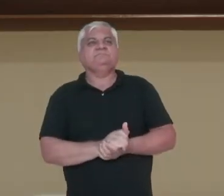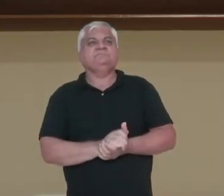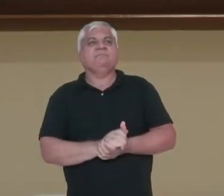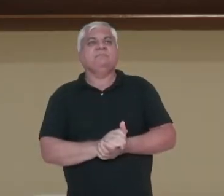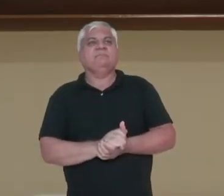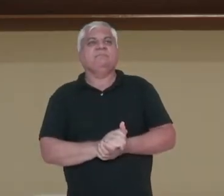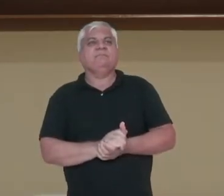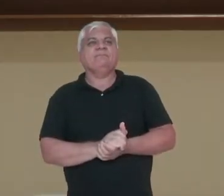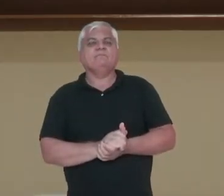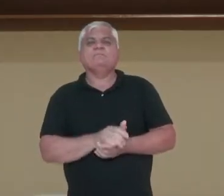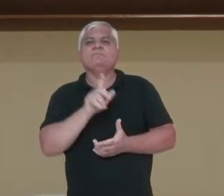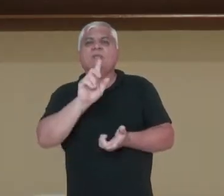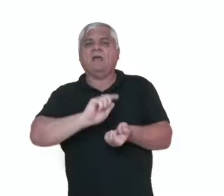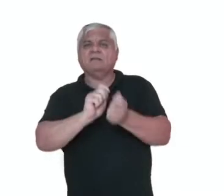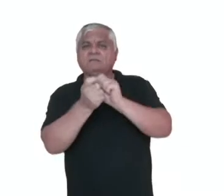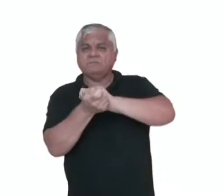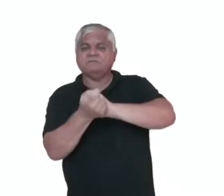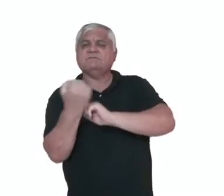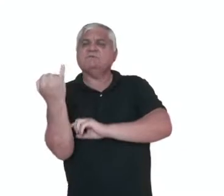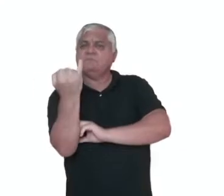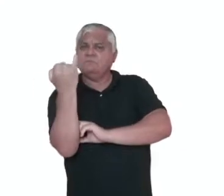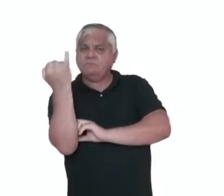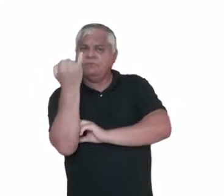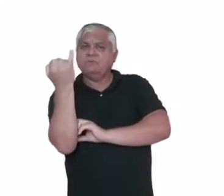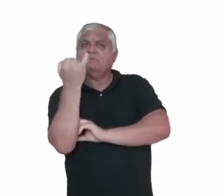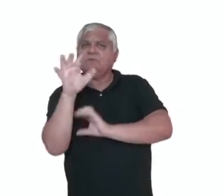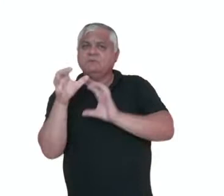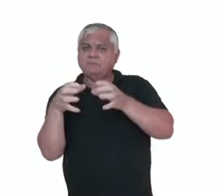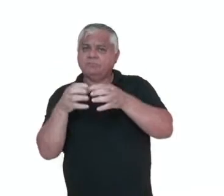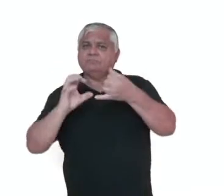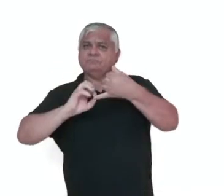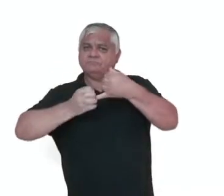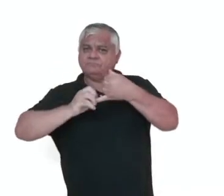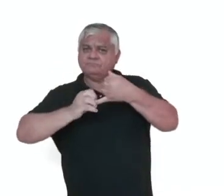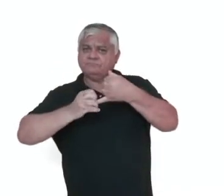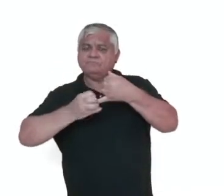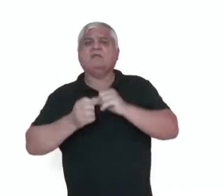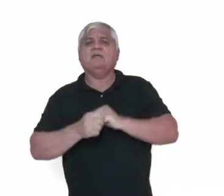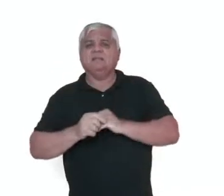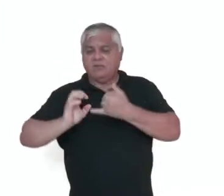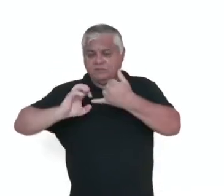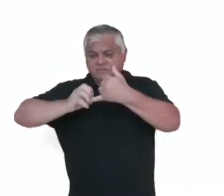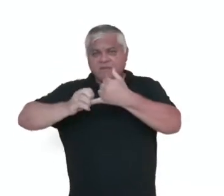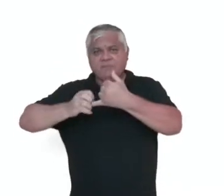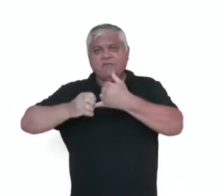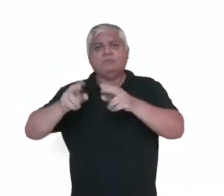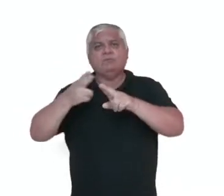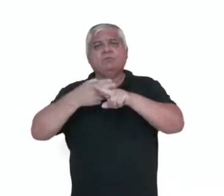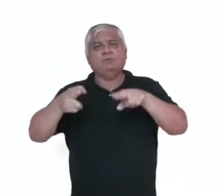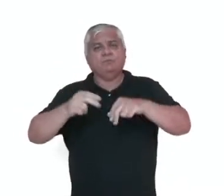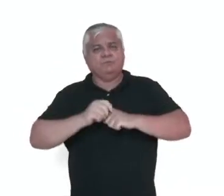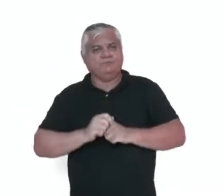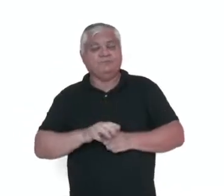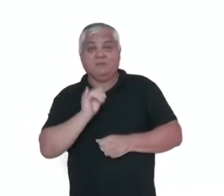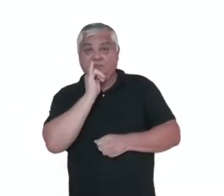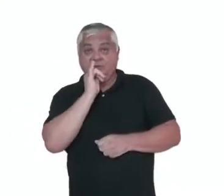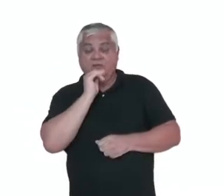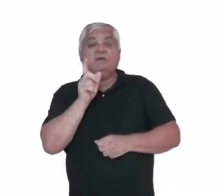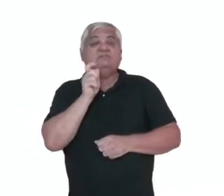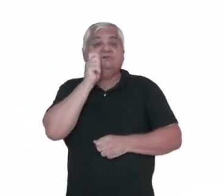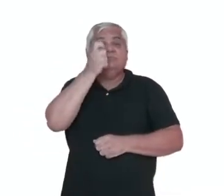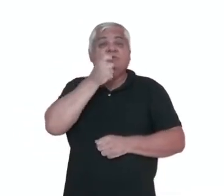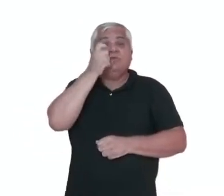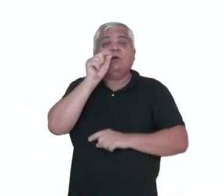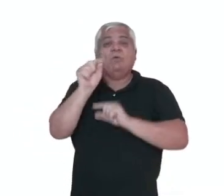Qual a adaptação importante, então, surgiu no grupo das angiospermas? Como eu falei, é a semente nua, certo? Então o pinhão nada mais é do